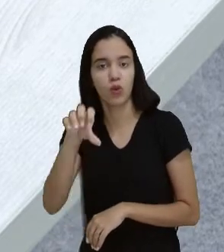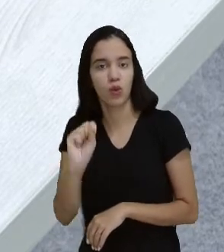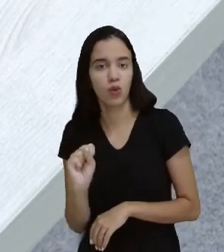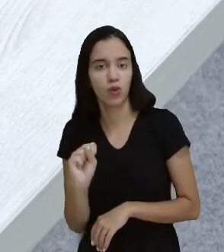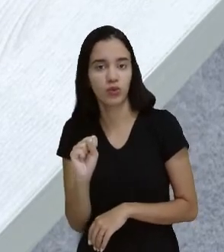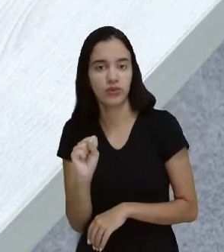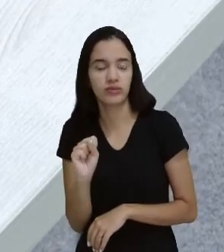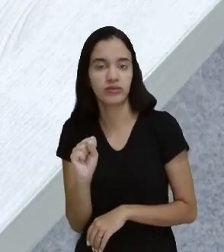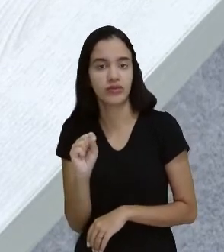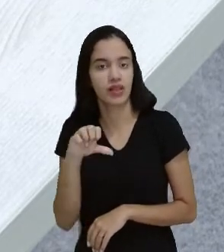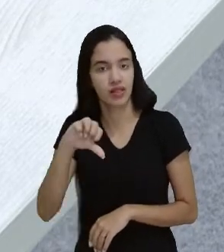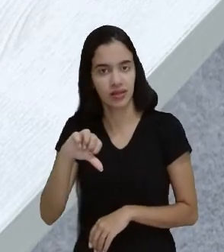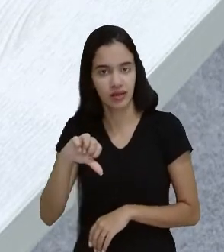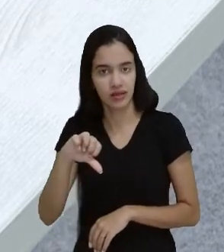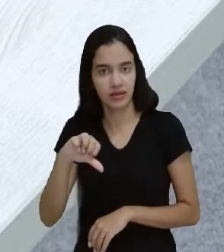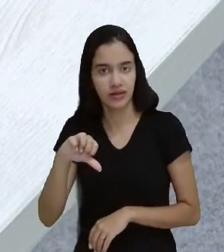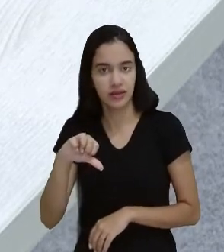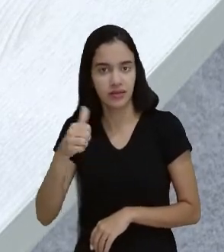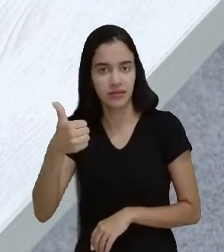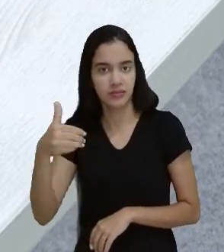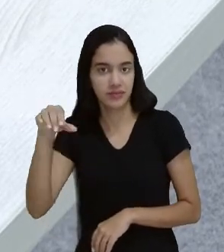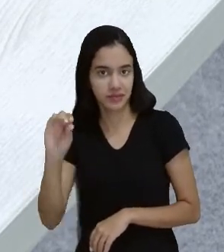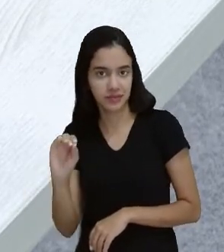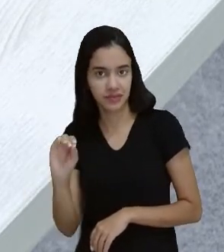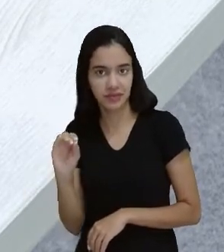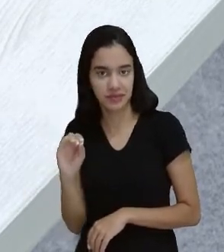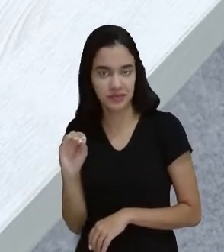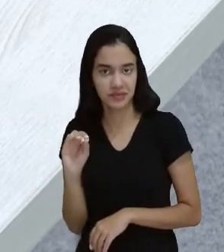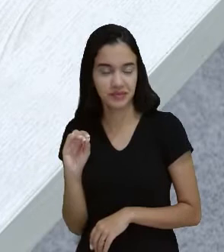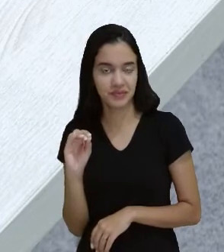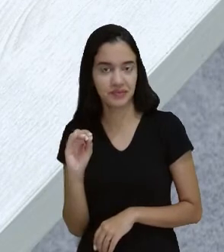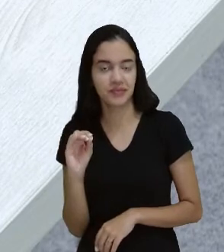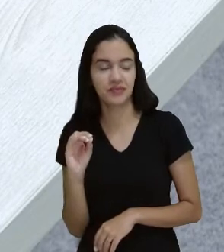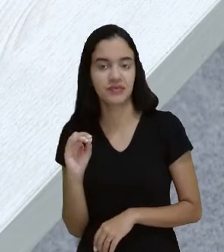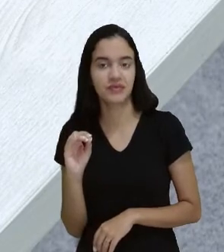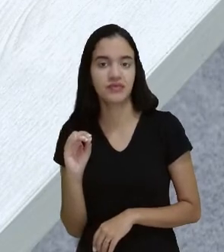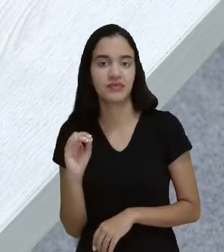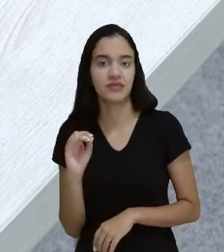7, 8, 9, 10,